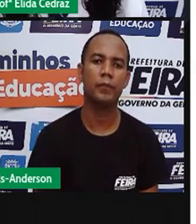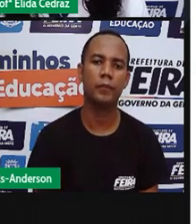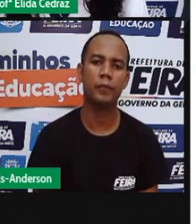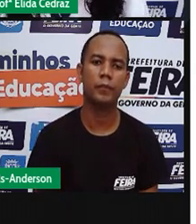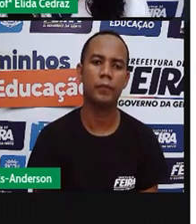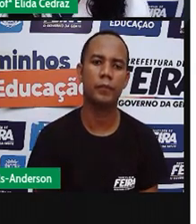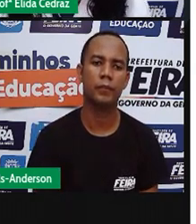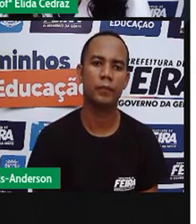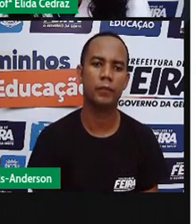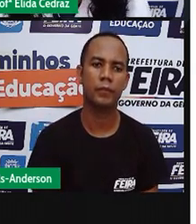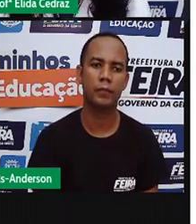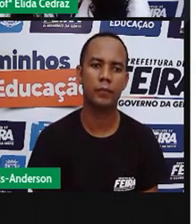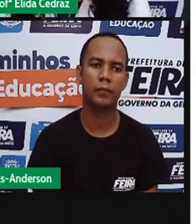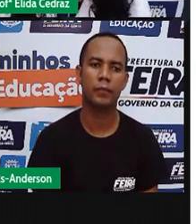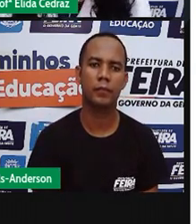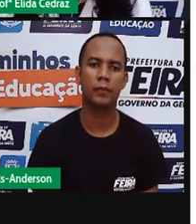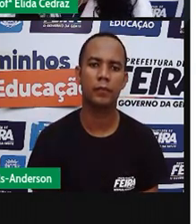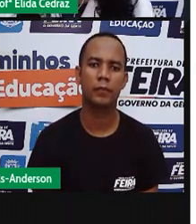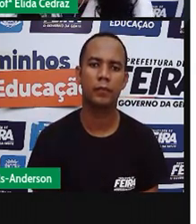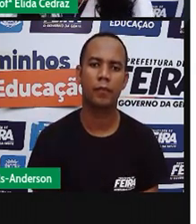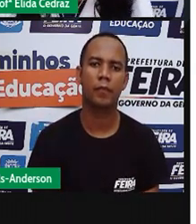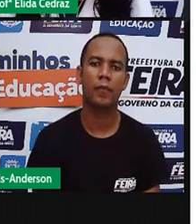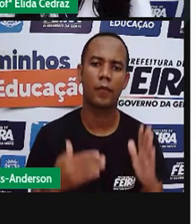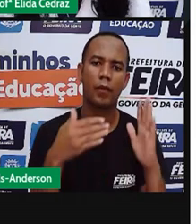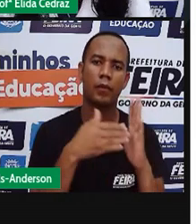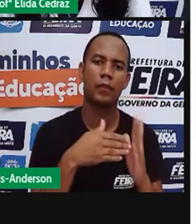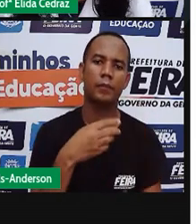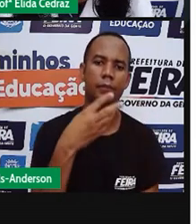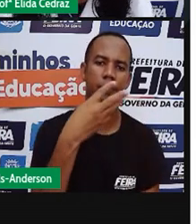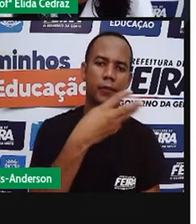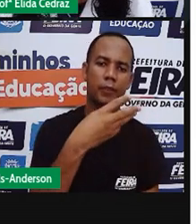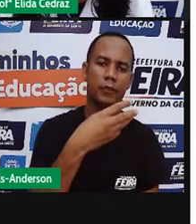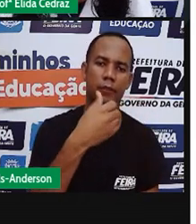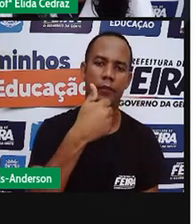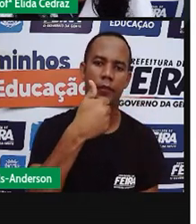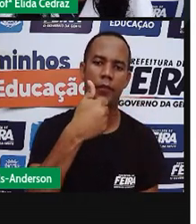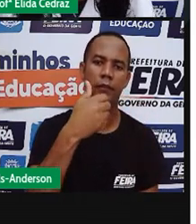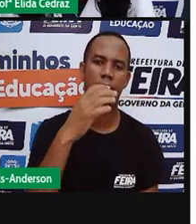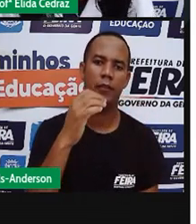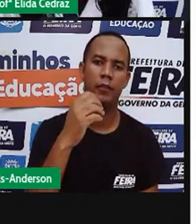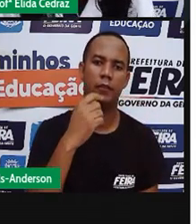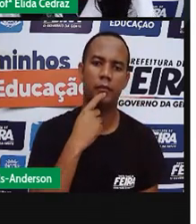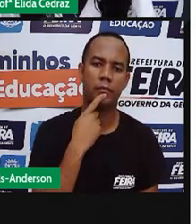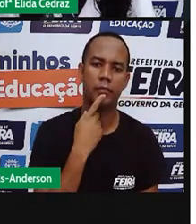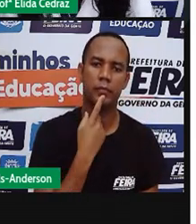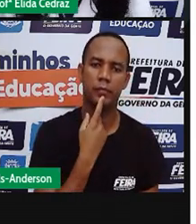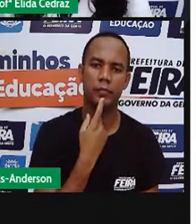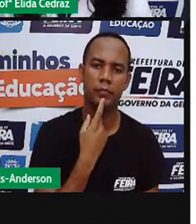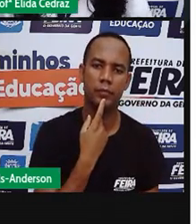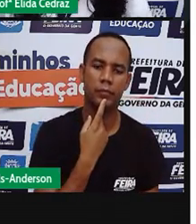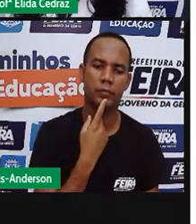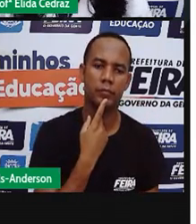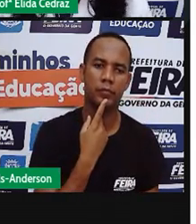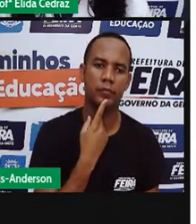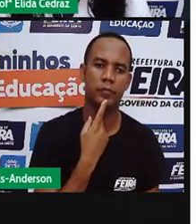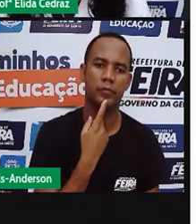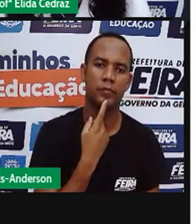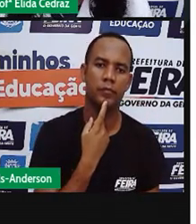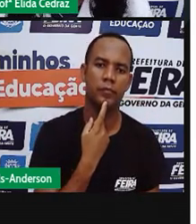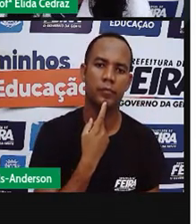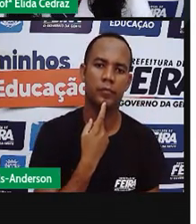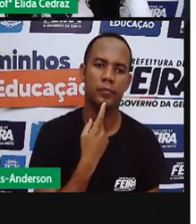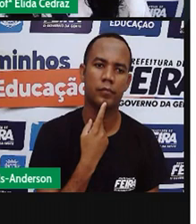304, 305, 306, 307, 308,